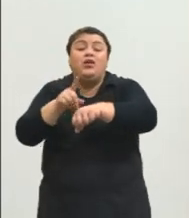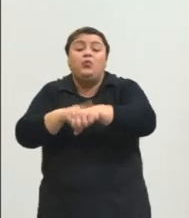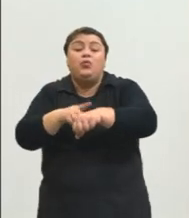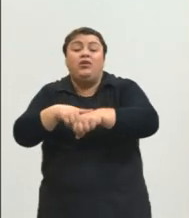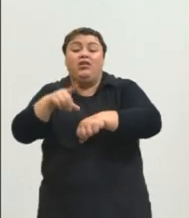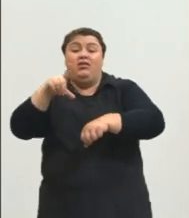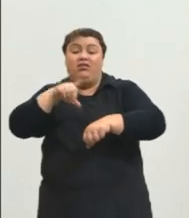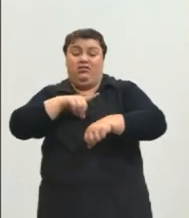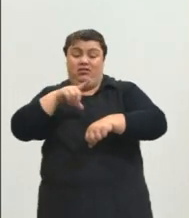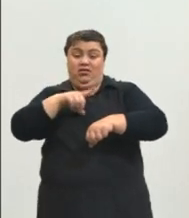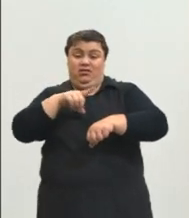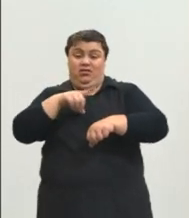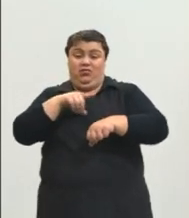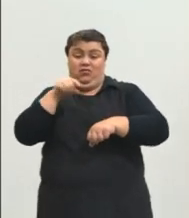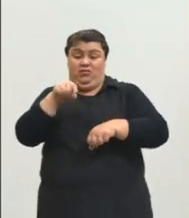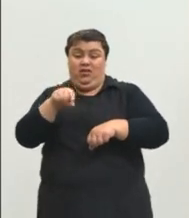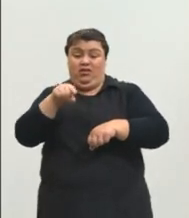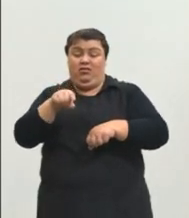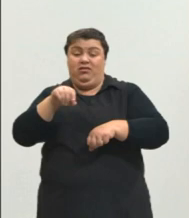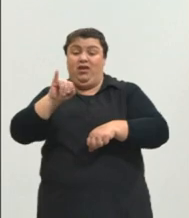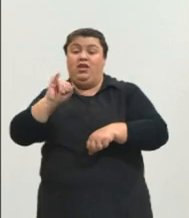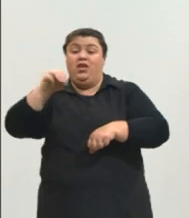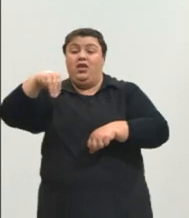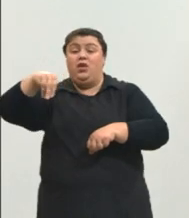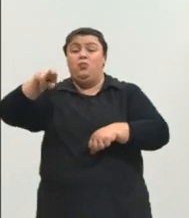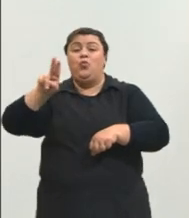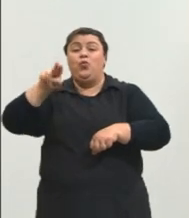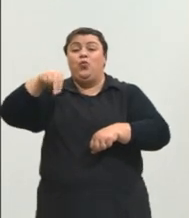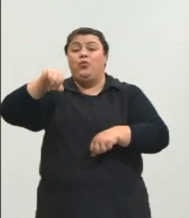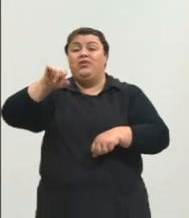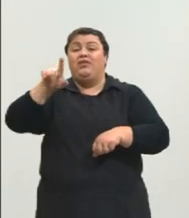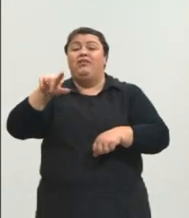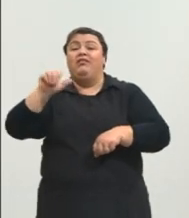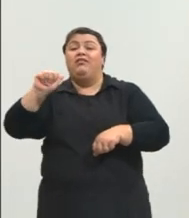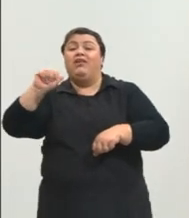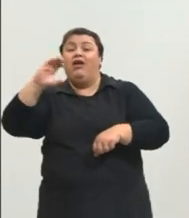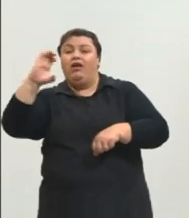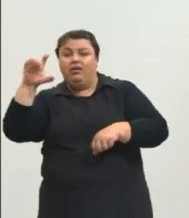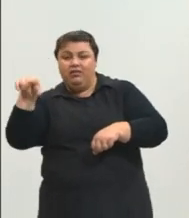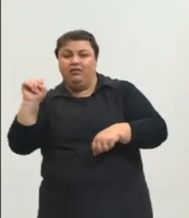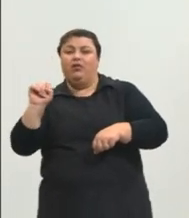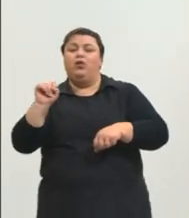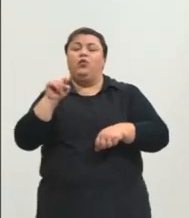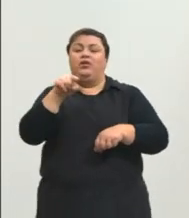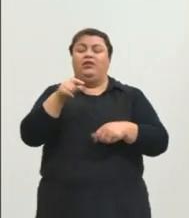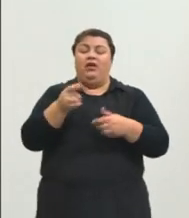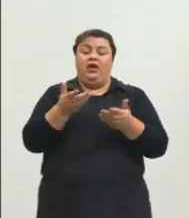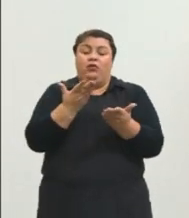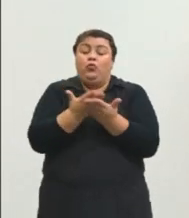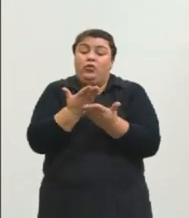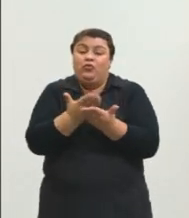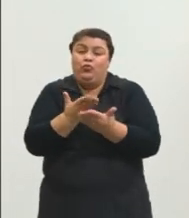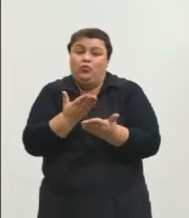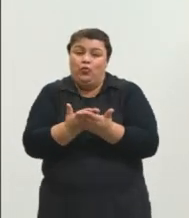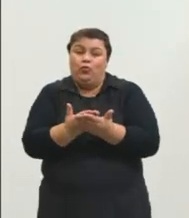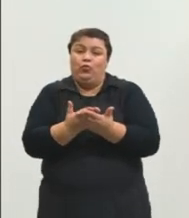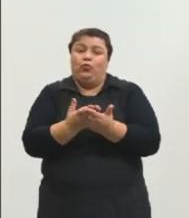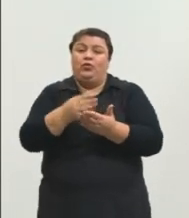E o Edward Jenner, então, foi importante para lançar essas questões no campo da biomedicina já um pouco